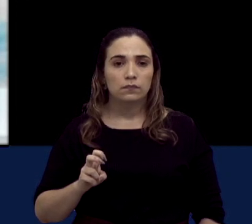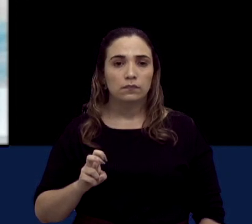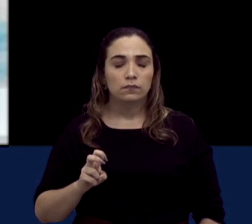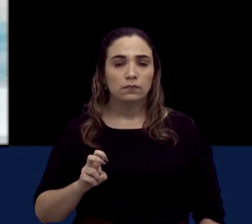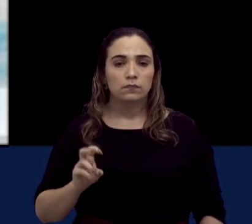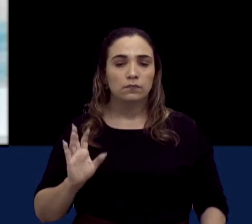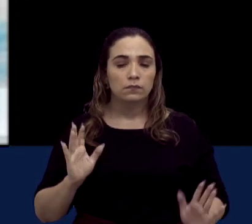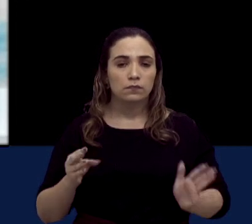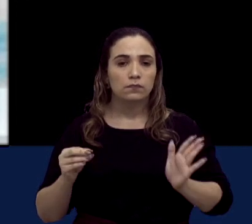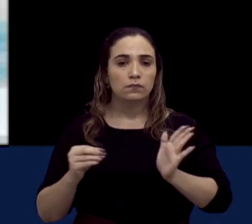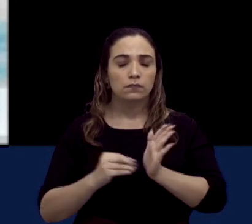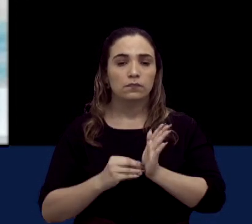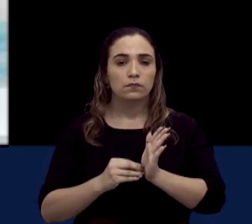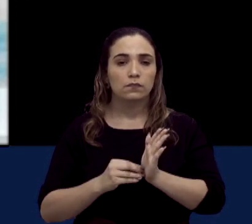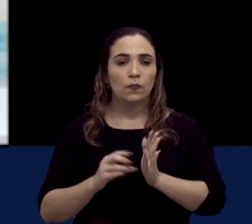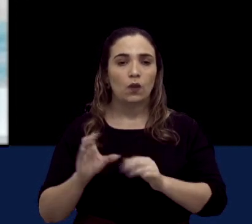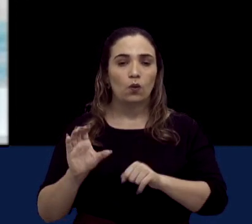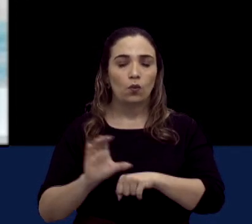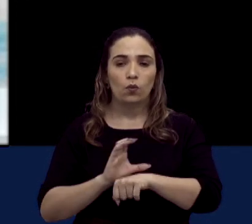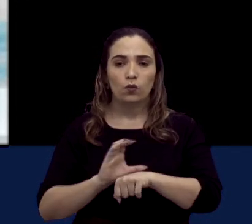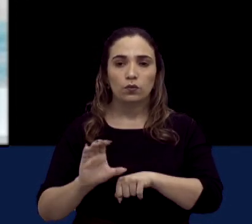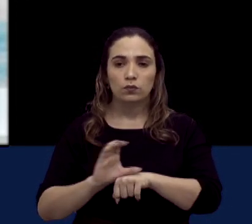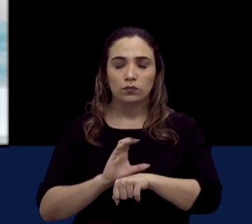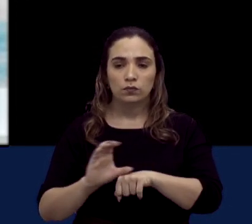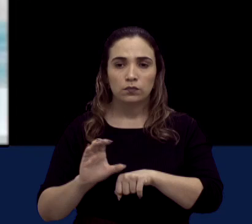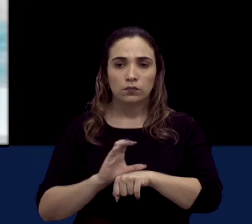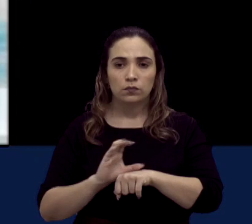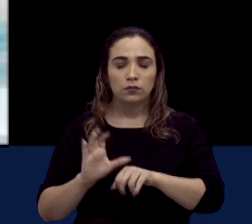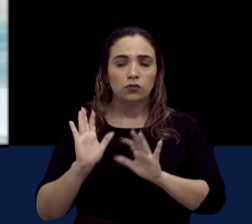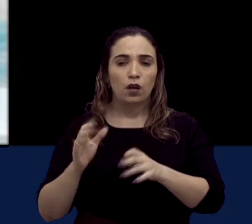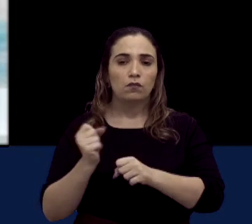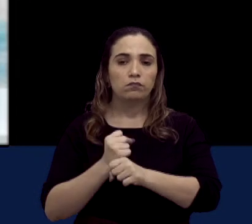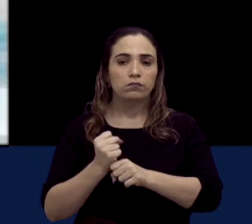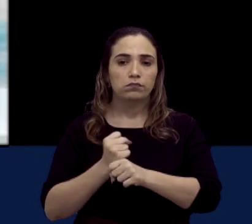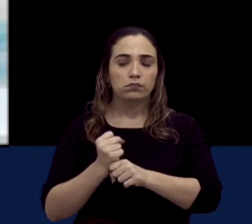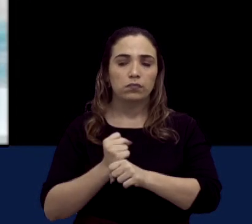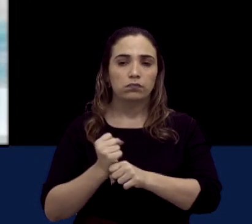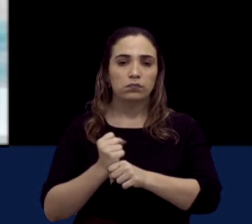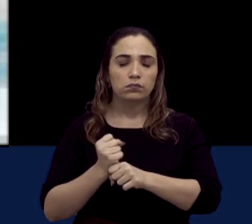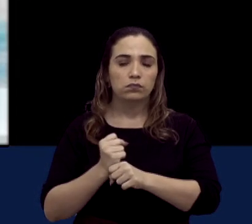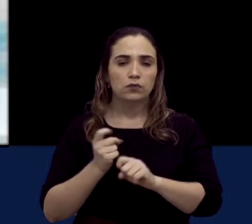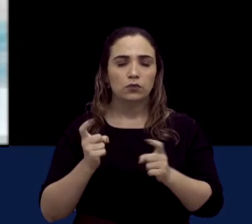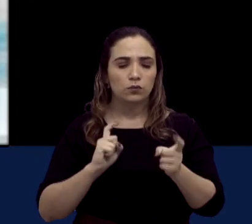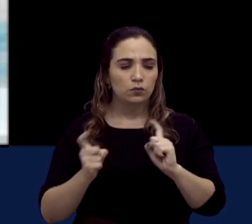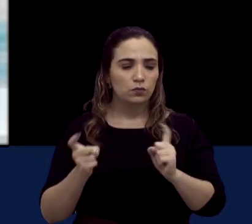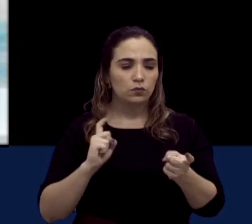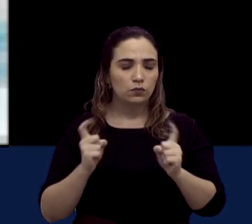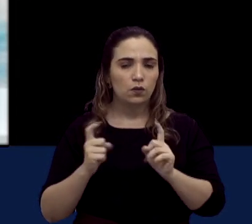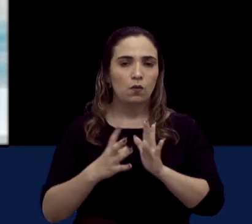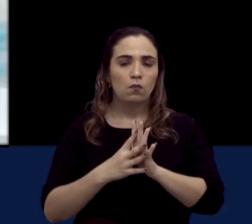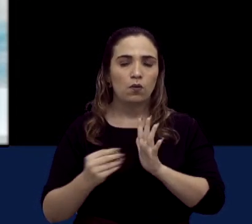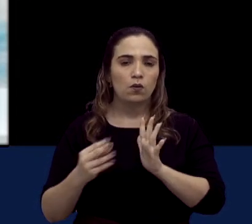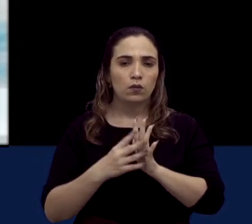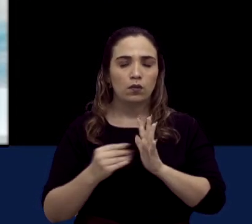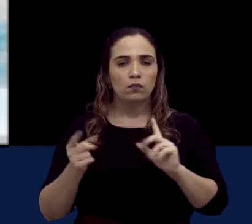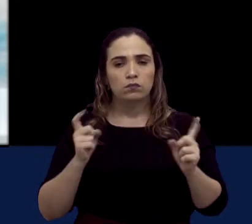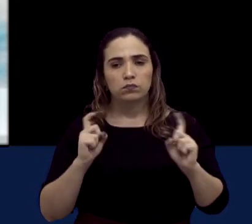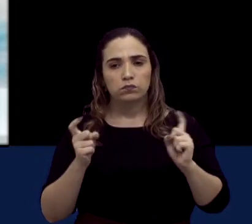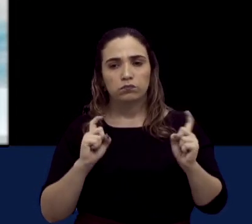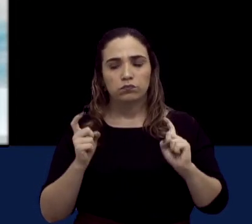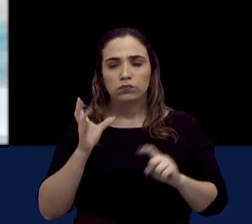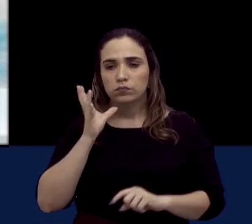de vocês, a constitucionalidade do modelo. Então, ficaram anos e anos aí sendo discutido se o modelo